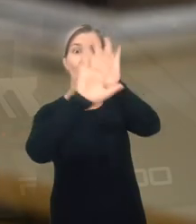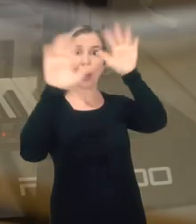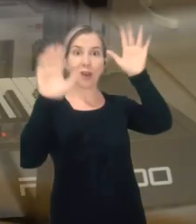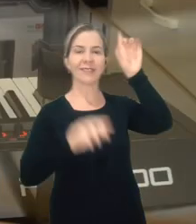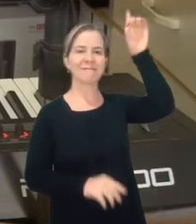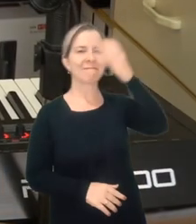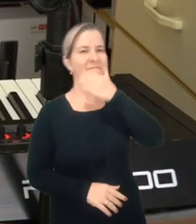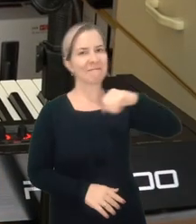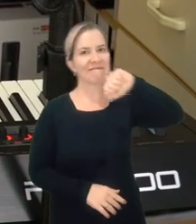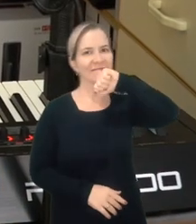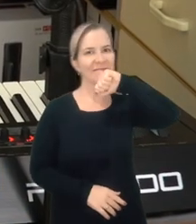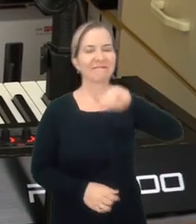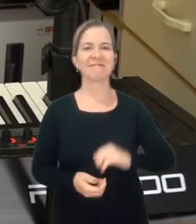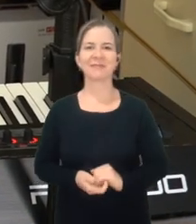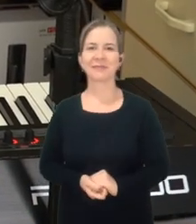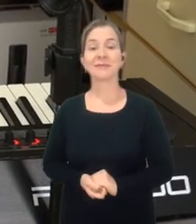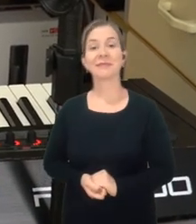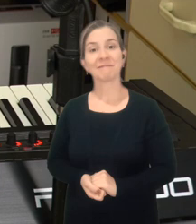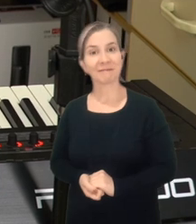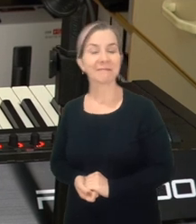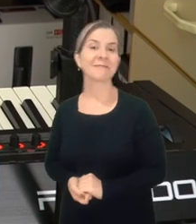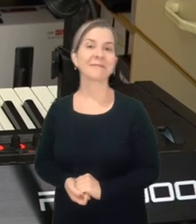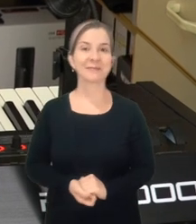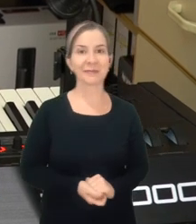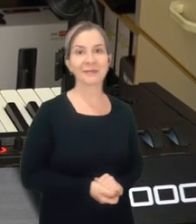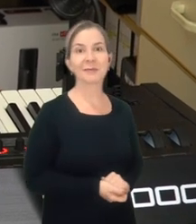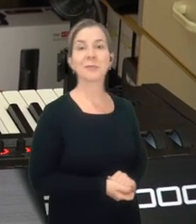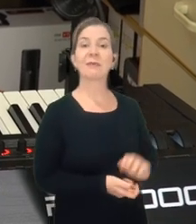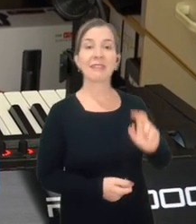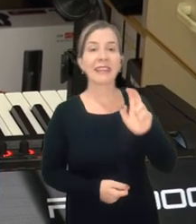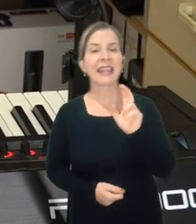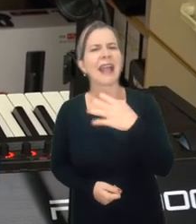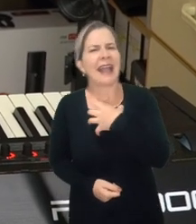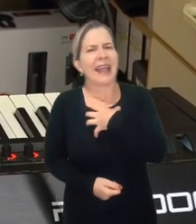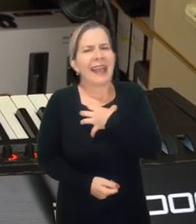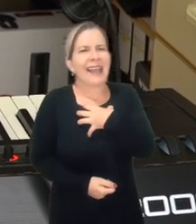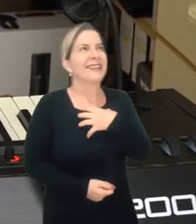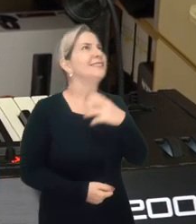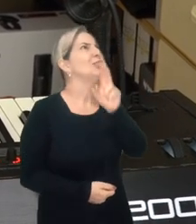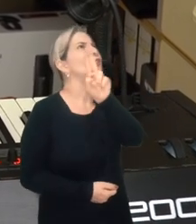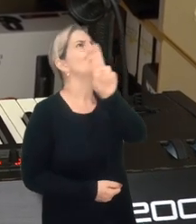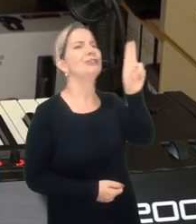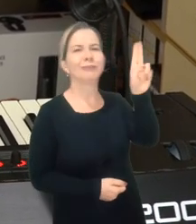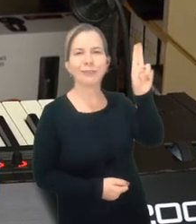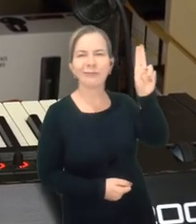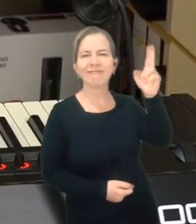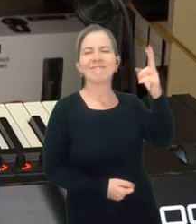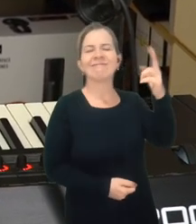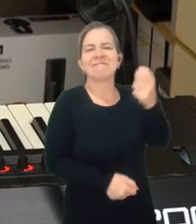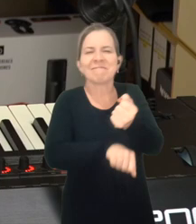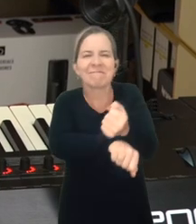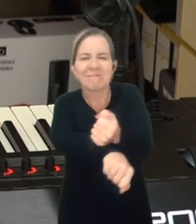Pai. Existe um nome sem igual que inspira o